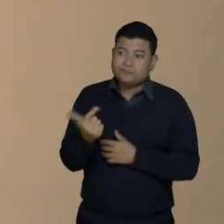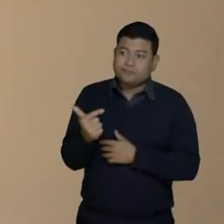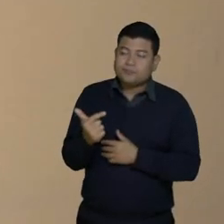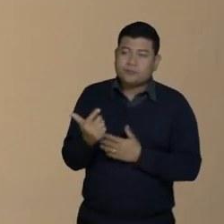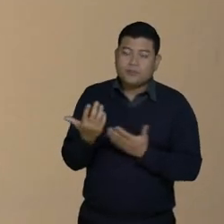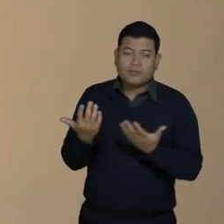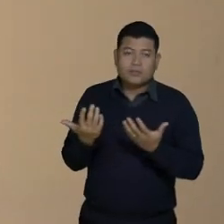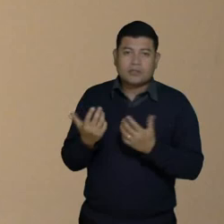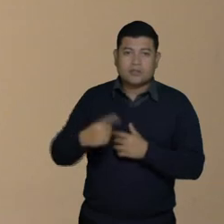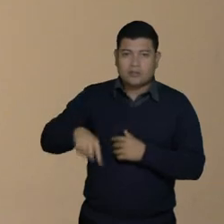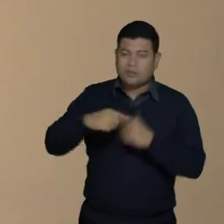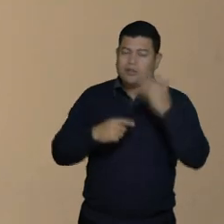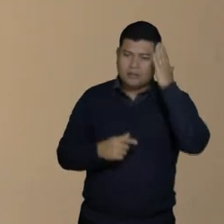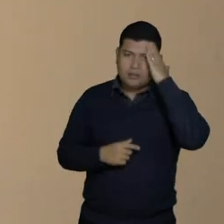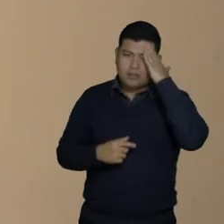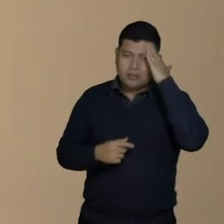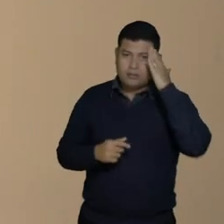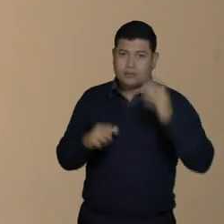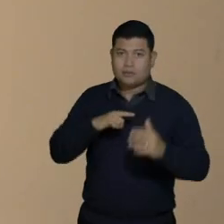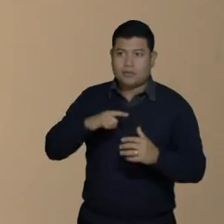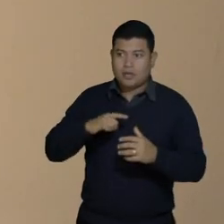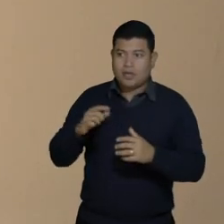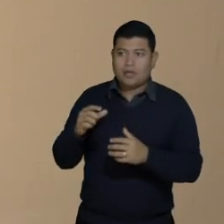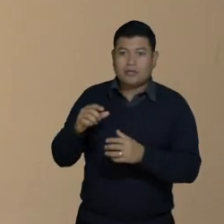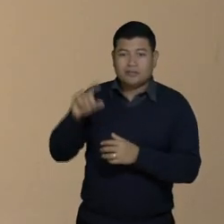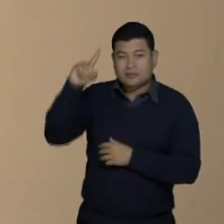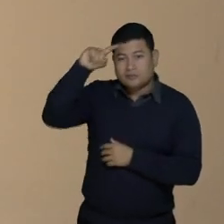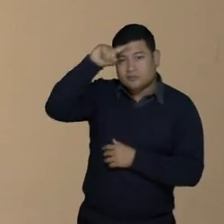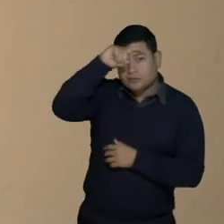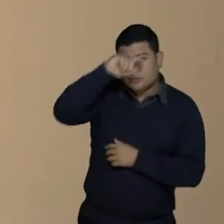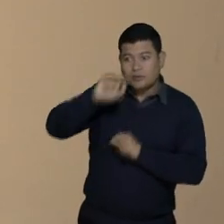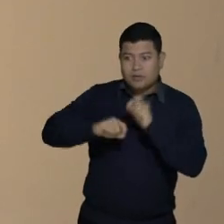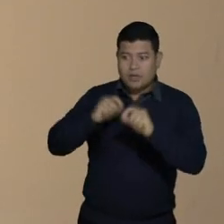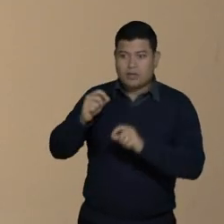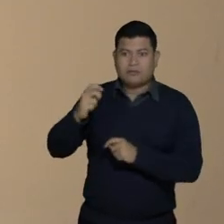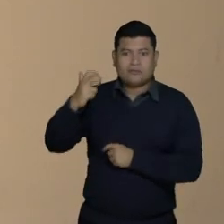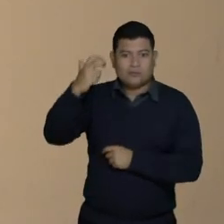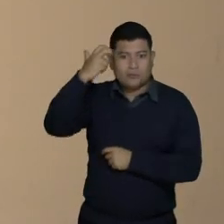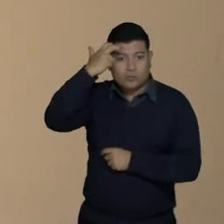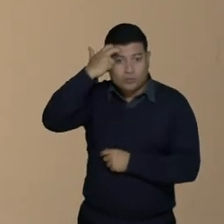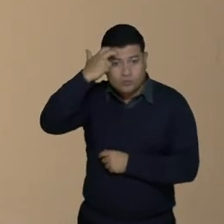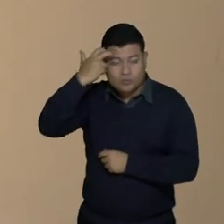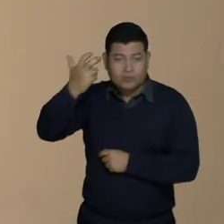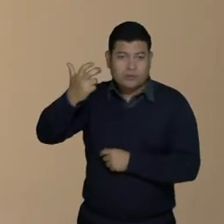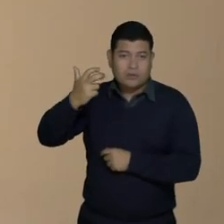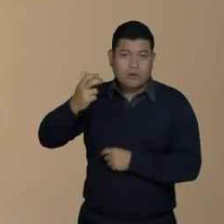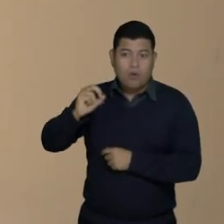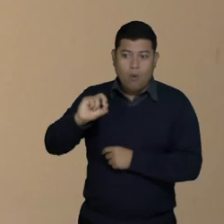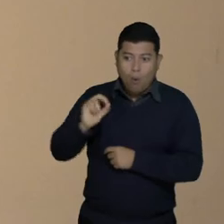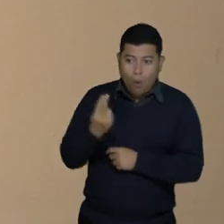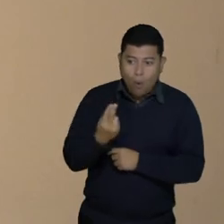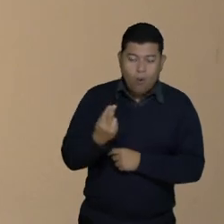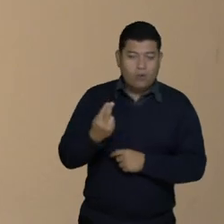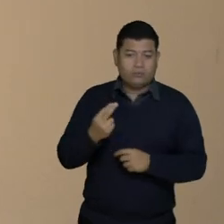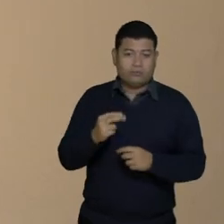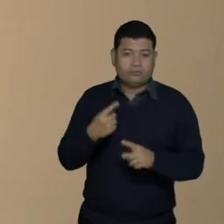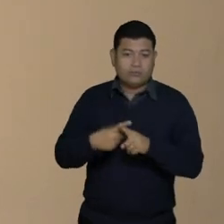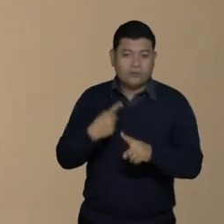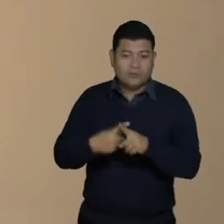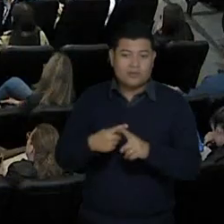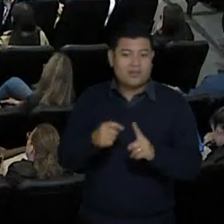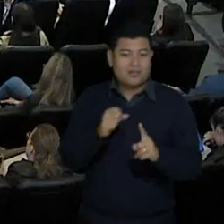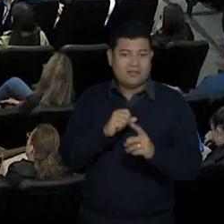sabe que nós temos défices culturais e sócios econômicos e esse